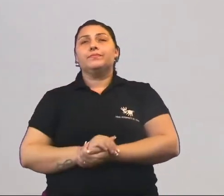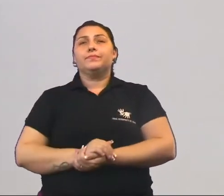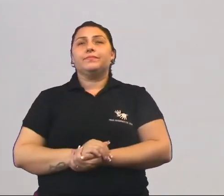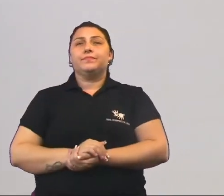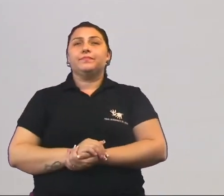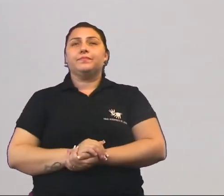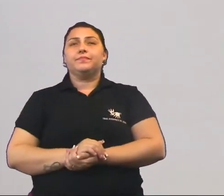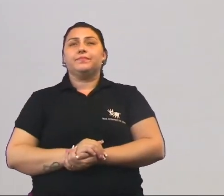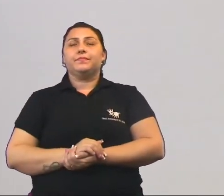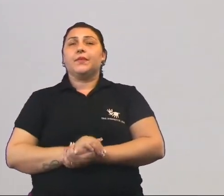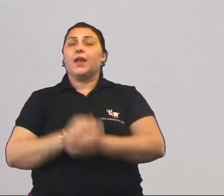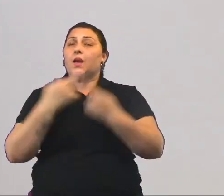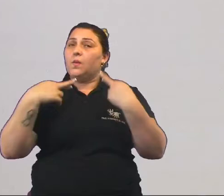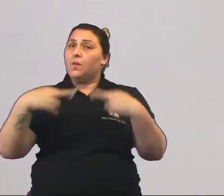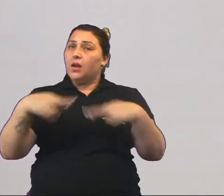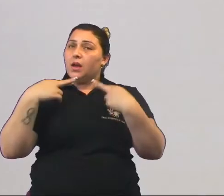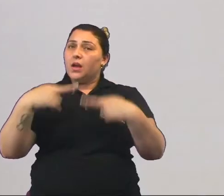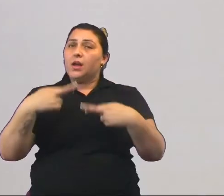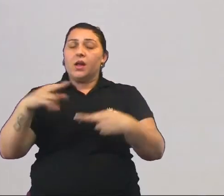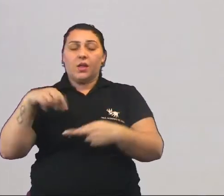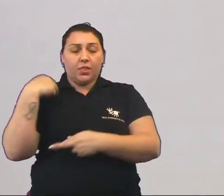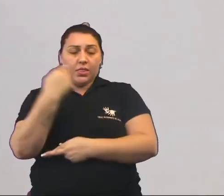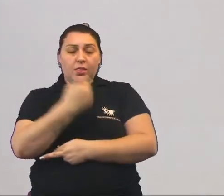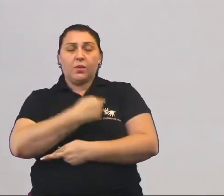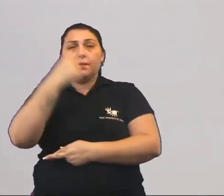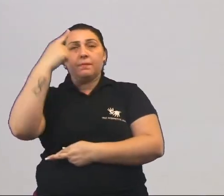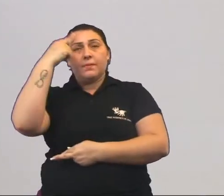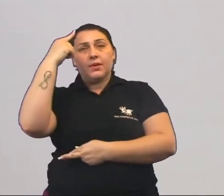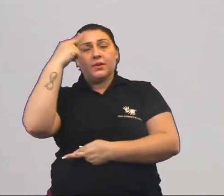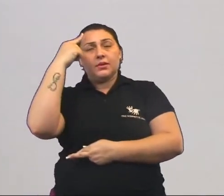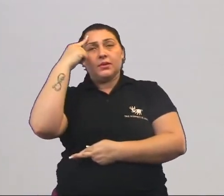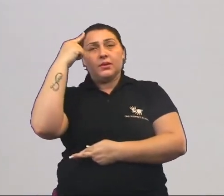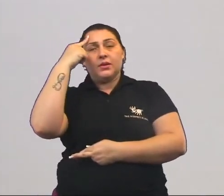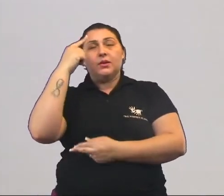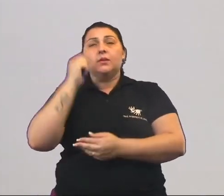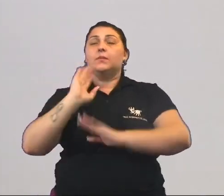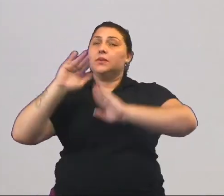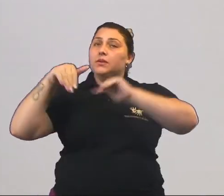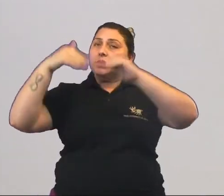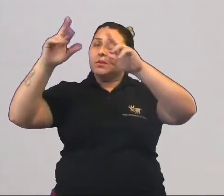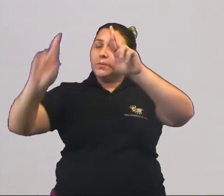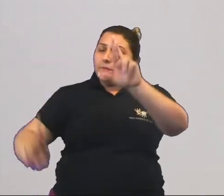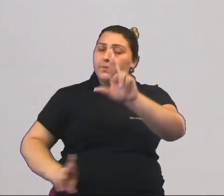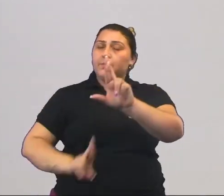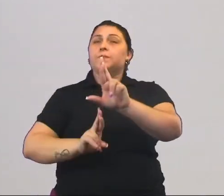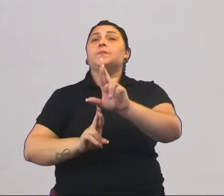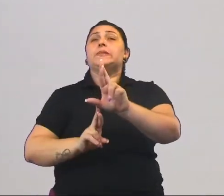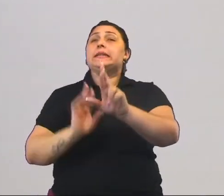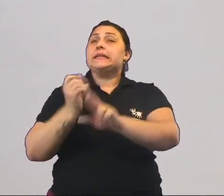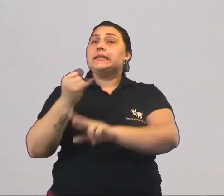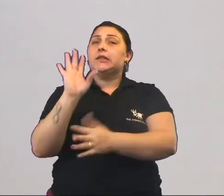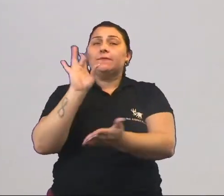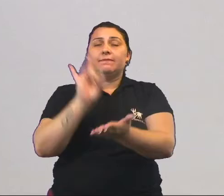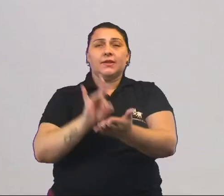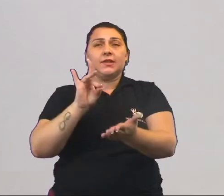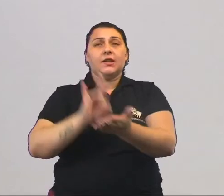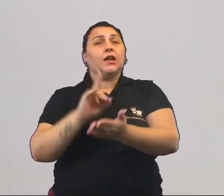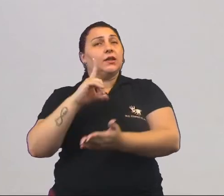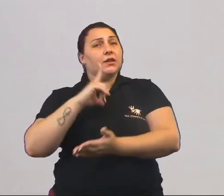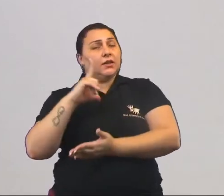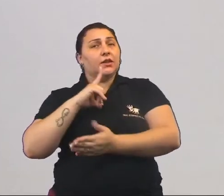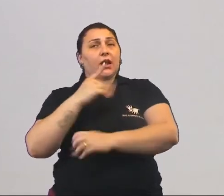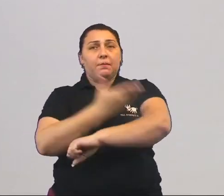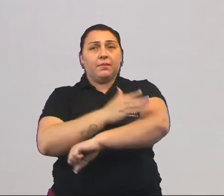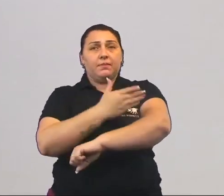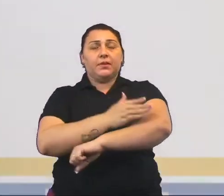gerações? Então, essa é uma crítica que cabe a nós refletirmos sobre esse tal desenvolvimento sustentável, se realmente ele existe